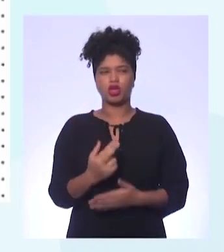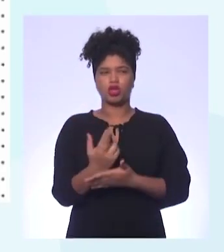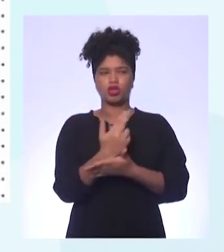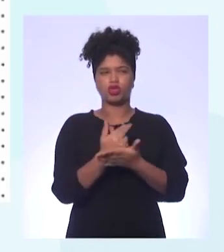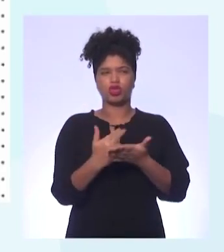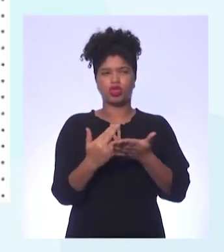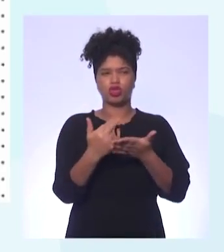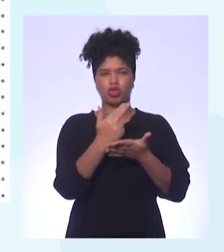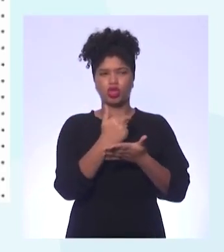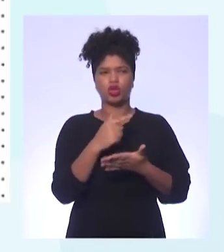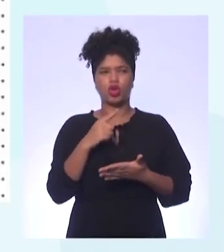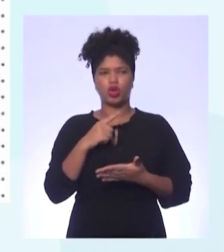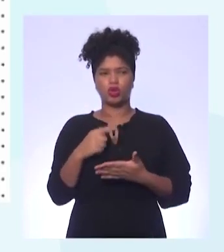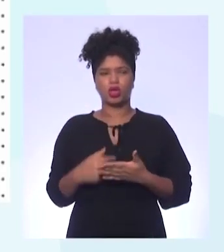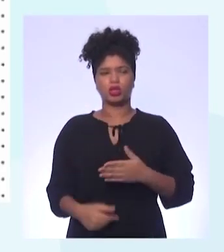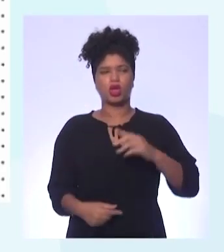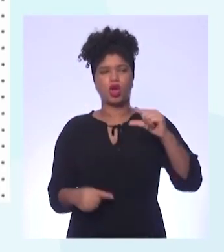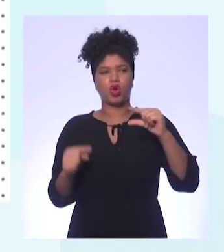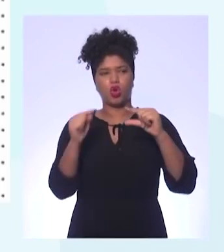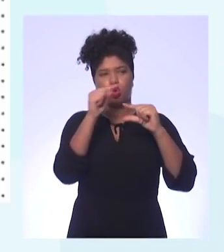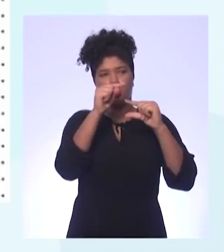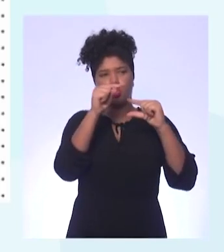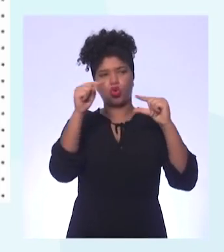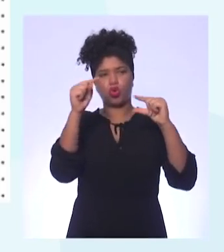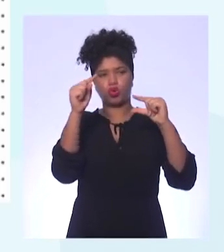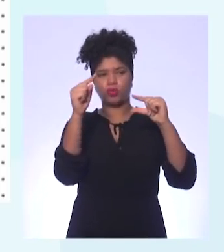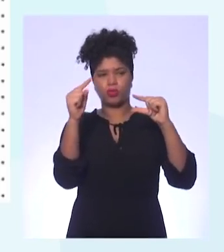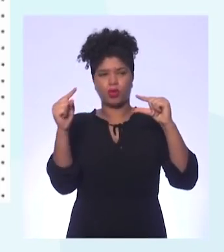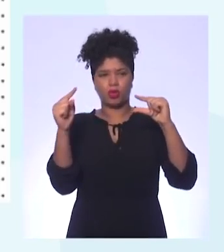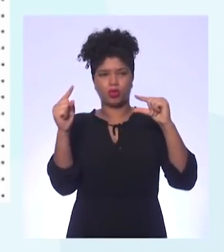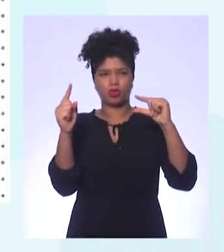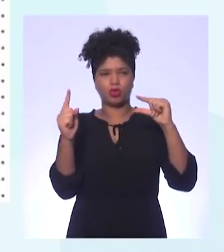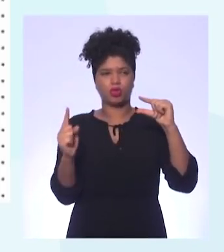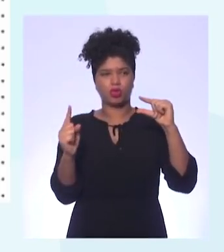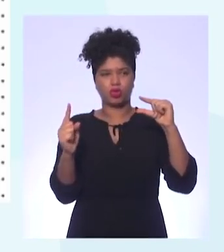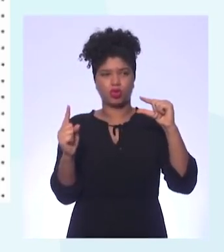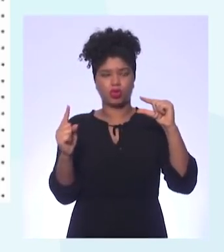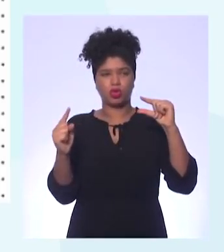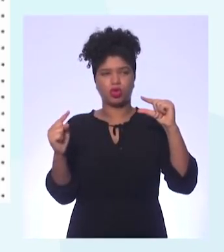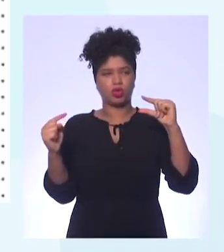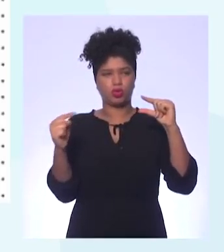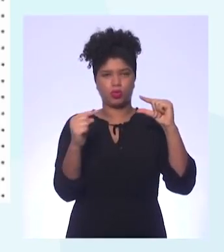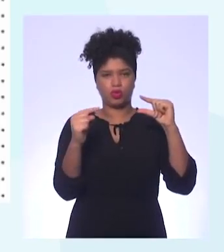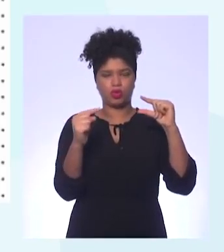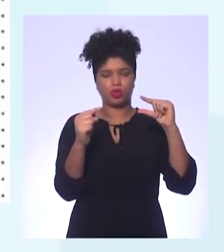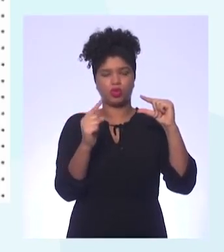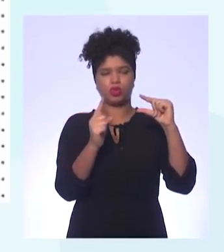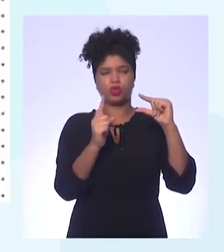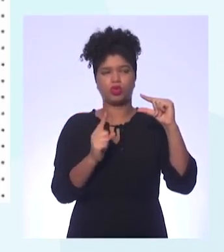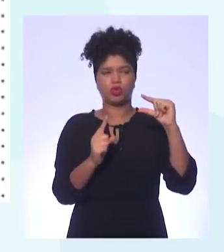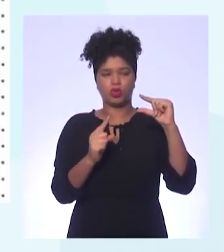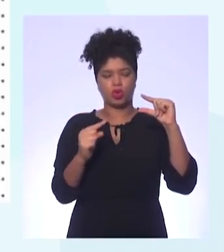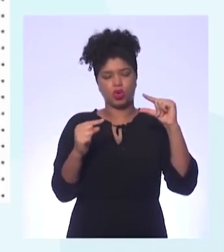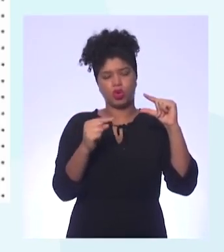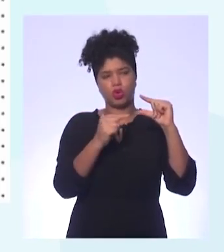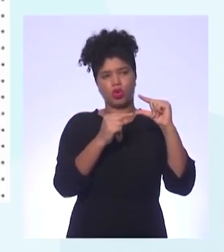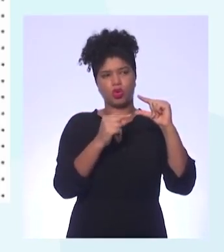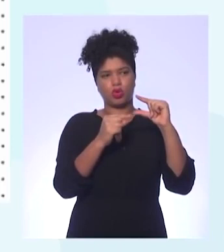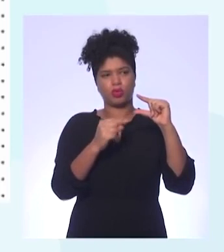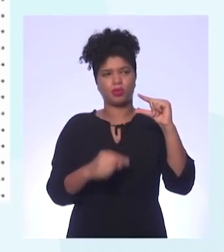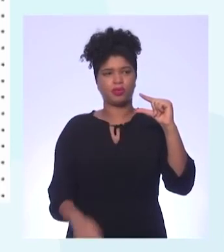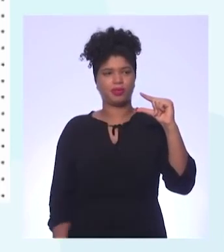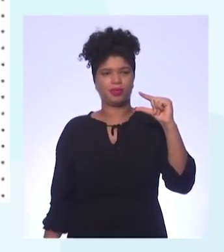depois vem um quadradinho, desce 2, vem na diagonal aqui de 2, desce mais 1, vem 2, anda mais